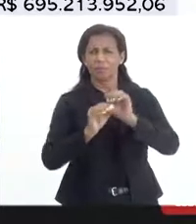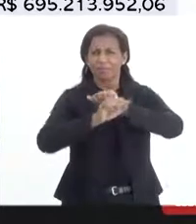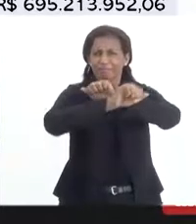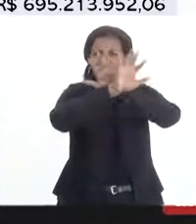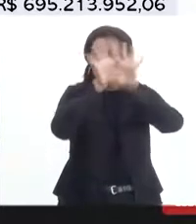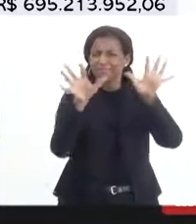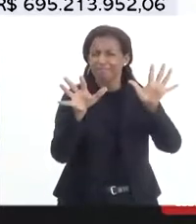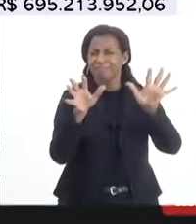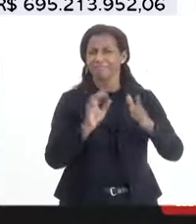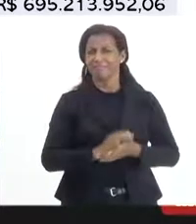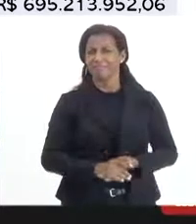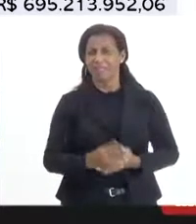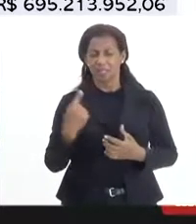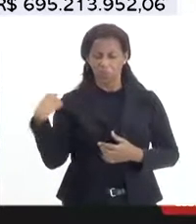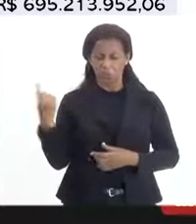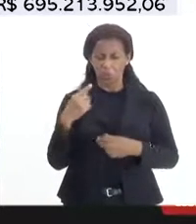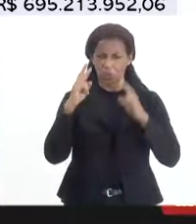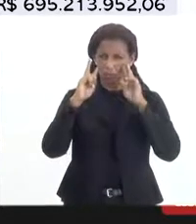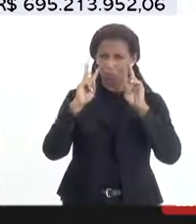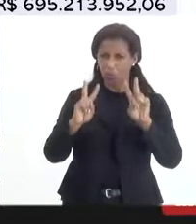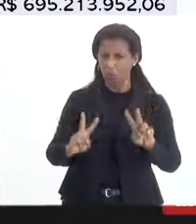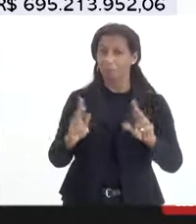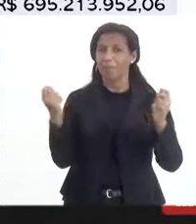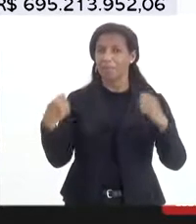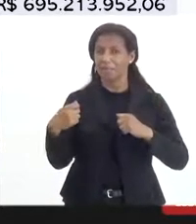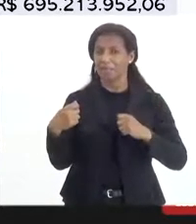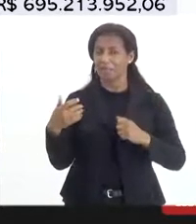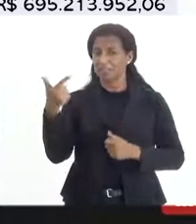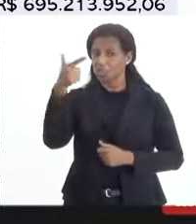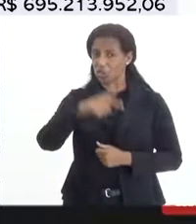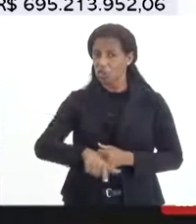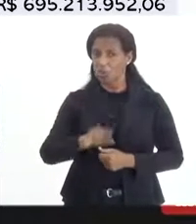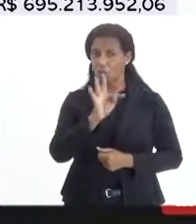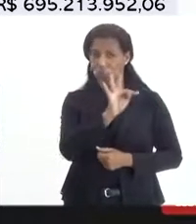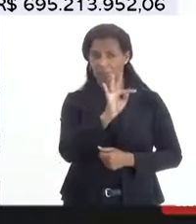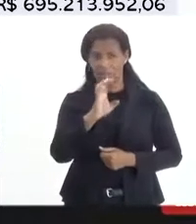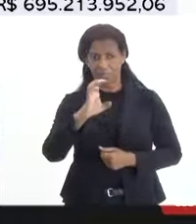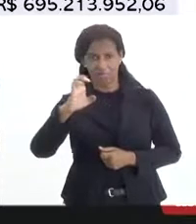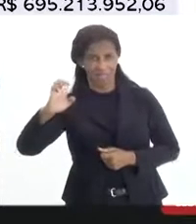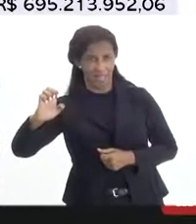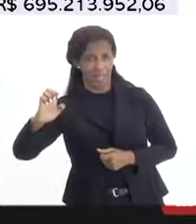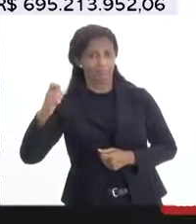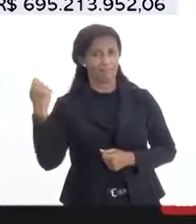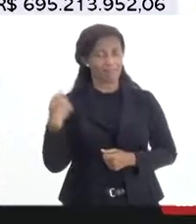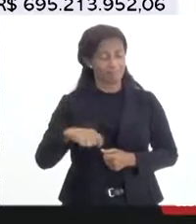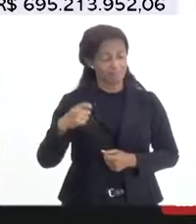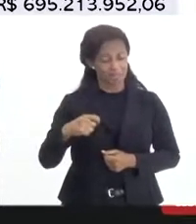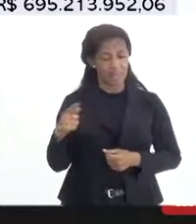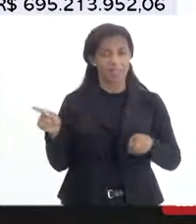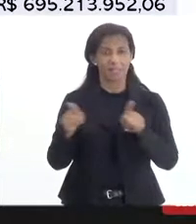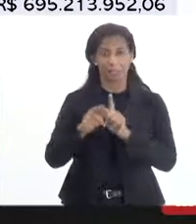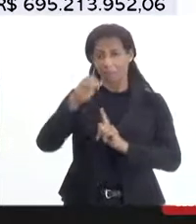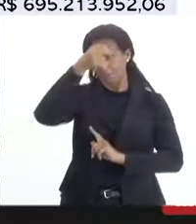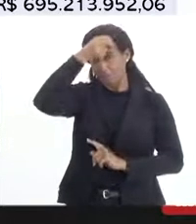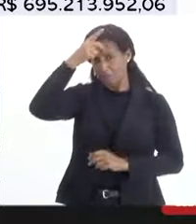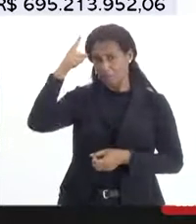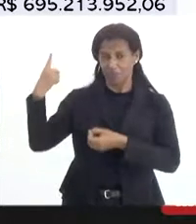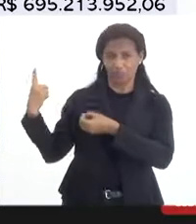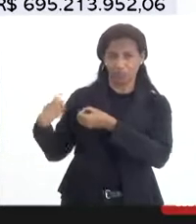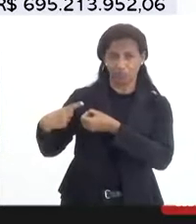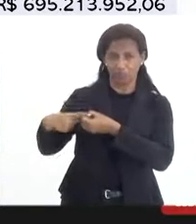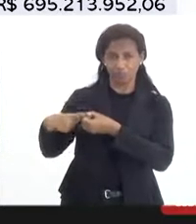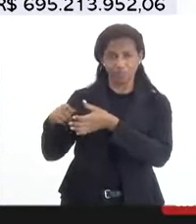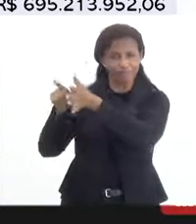ver, existe sim uma situação que merece de novo uma atenção do TCE, eu digo assim do TCE e dos municípios, porque